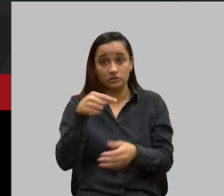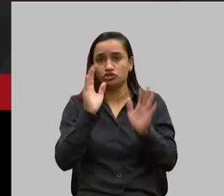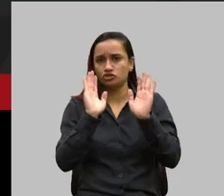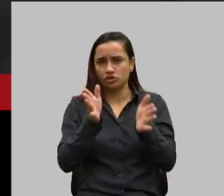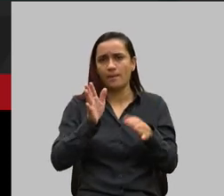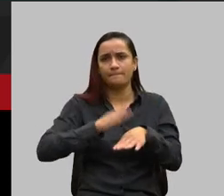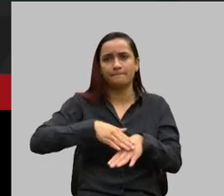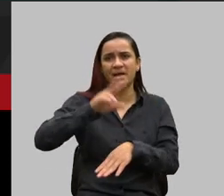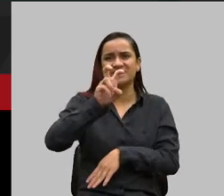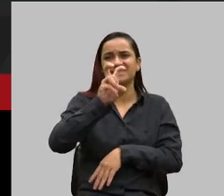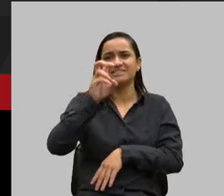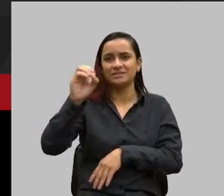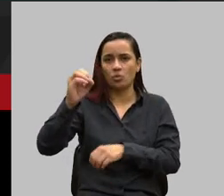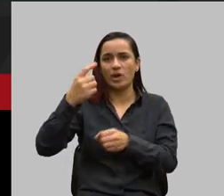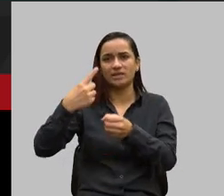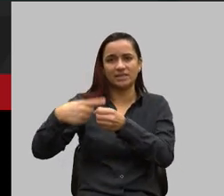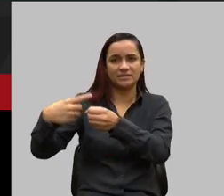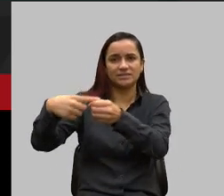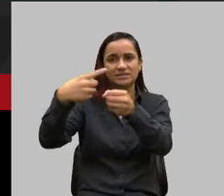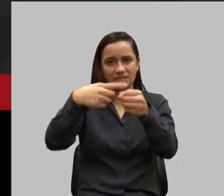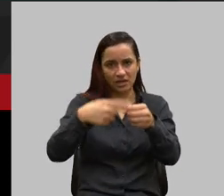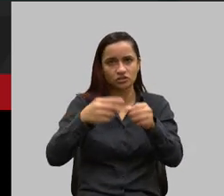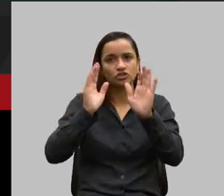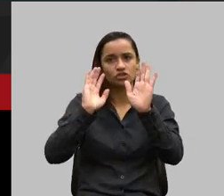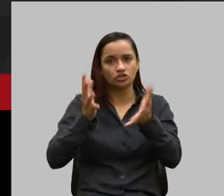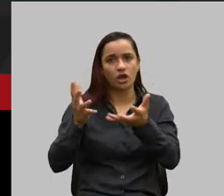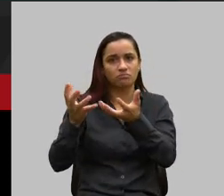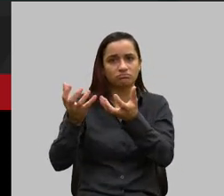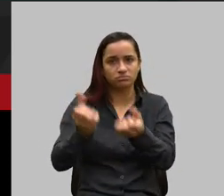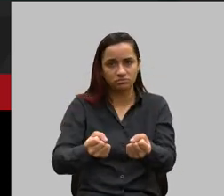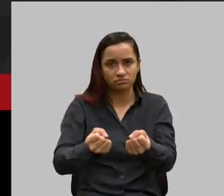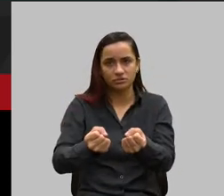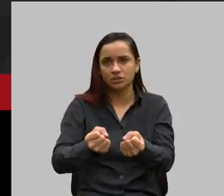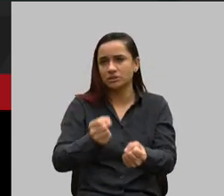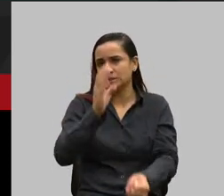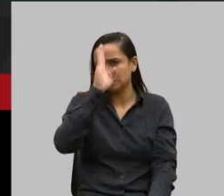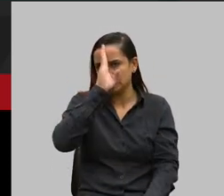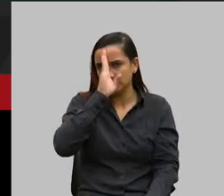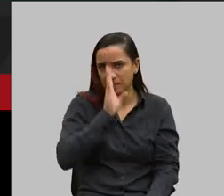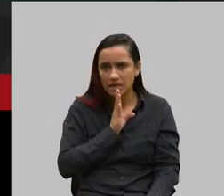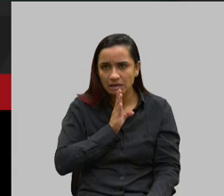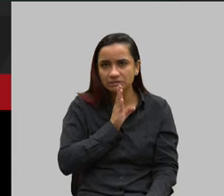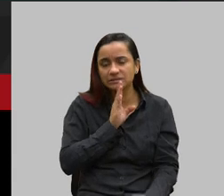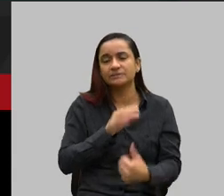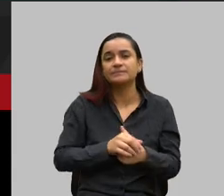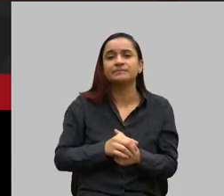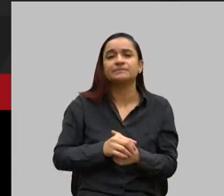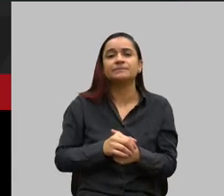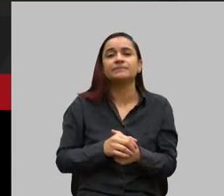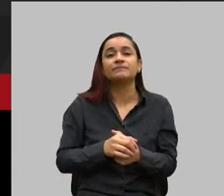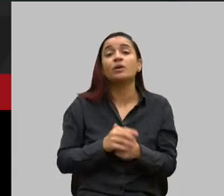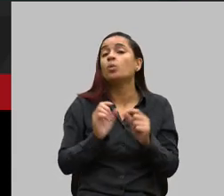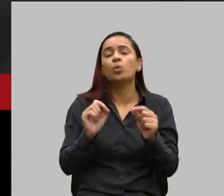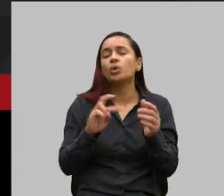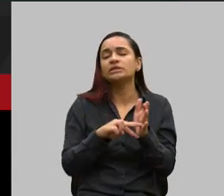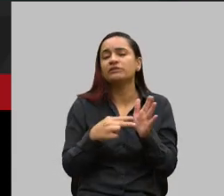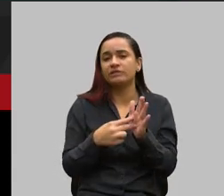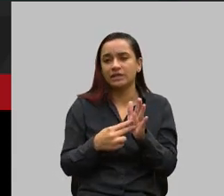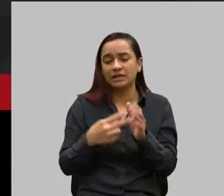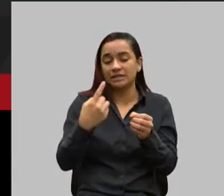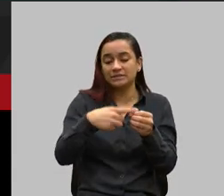aderiram ao cidades do Futuro totalmente gratuito a cidade recebe um pacote de